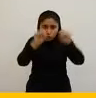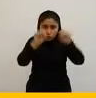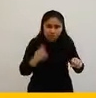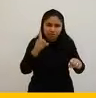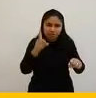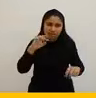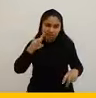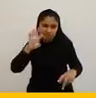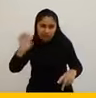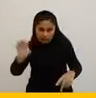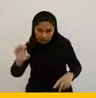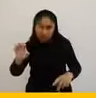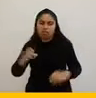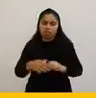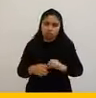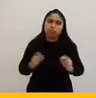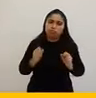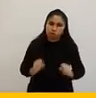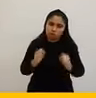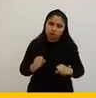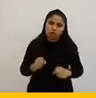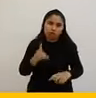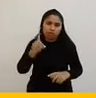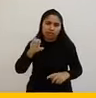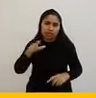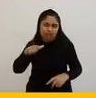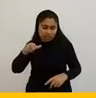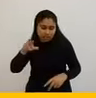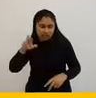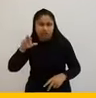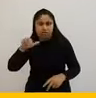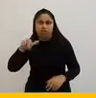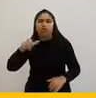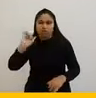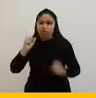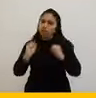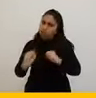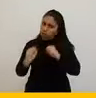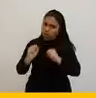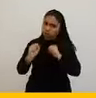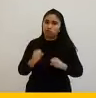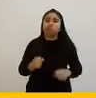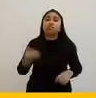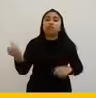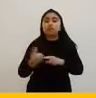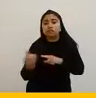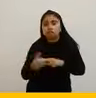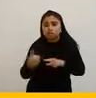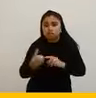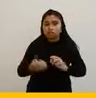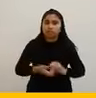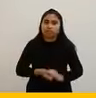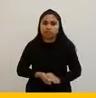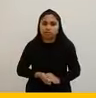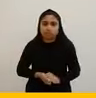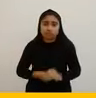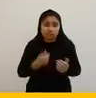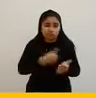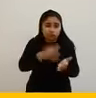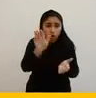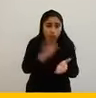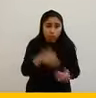drive-thru e delivery. Certo? Regra número 6. As punições pecuniárias, as